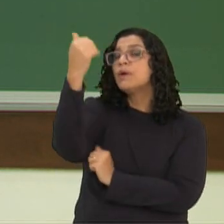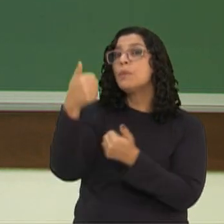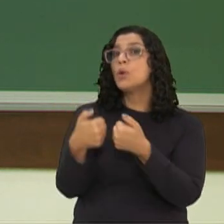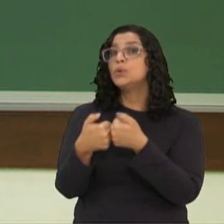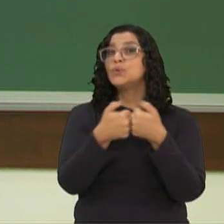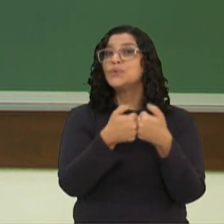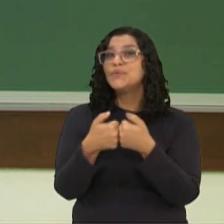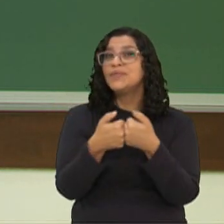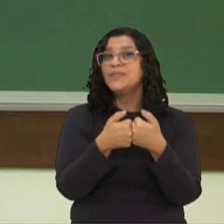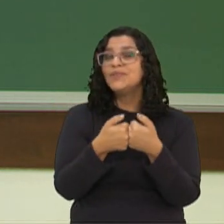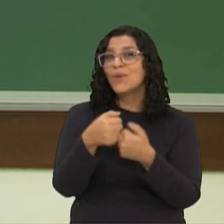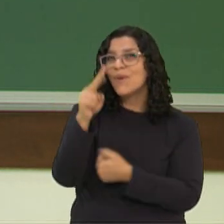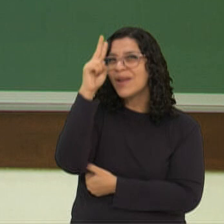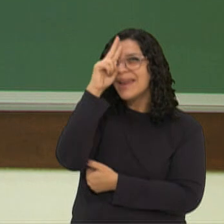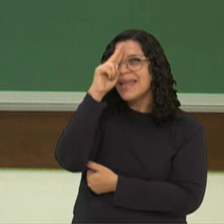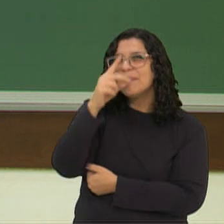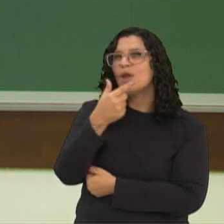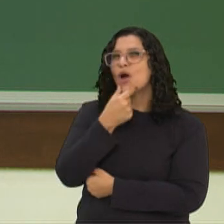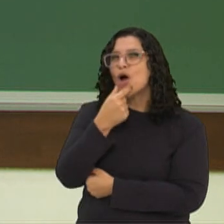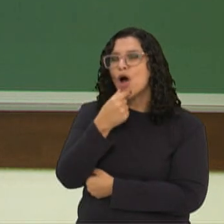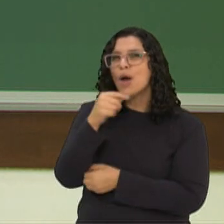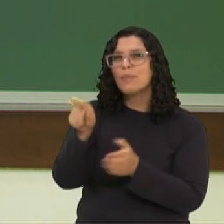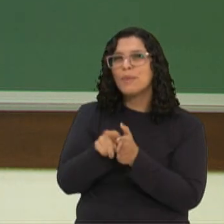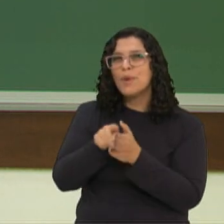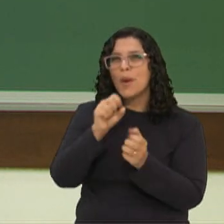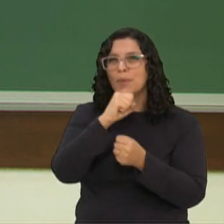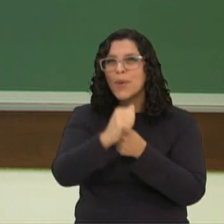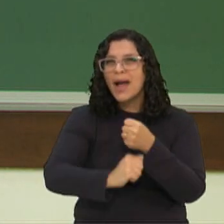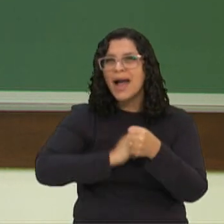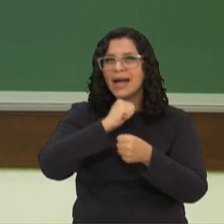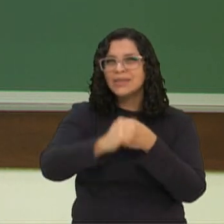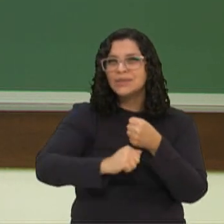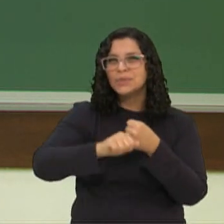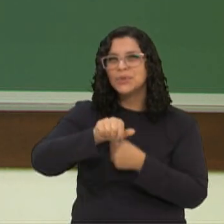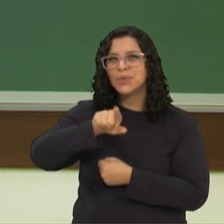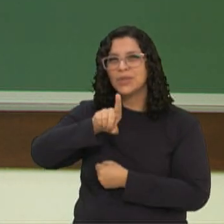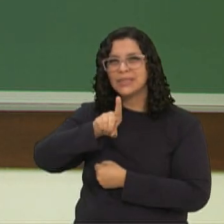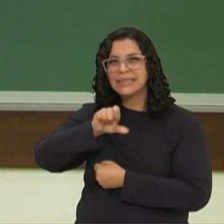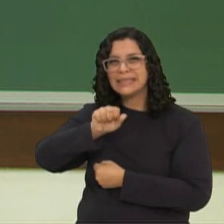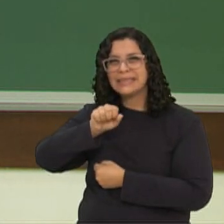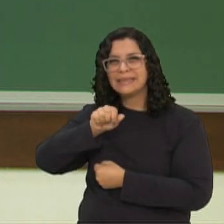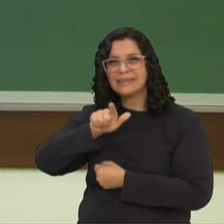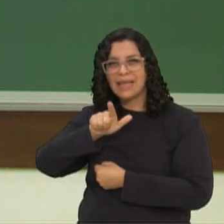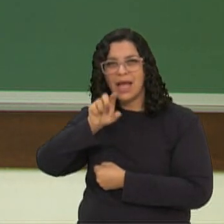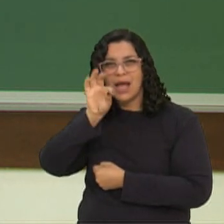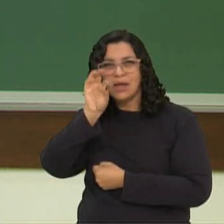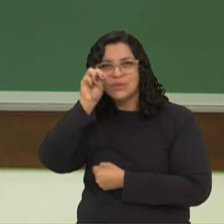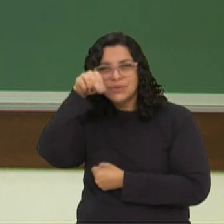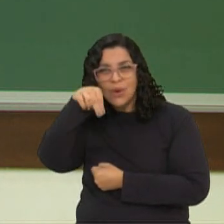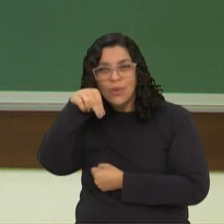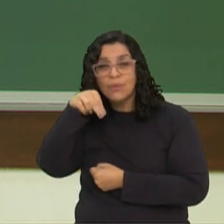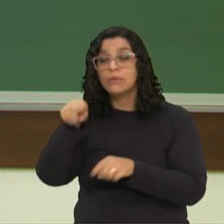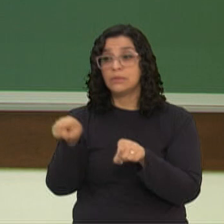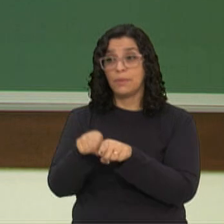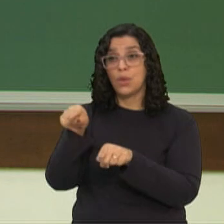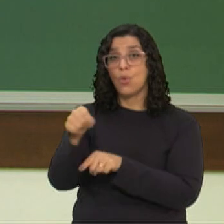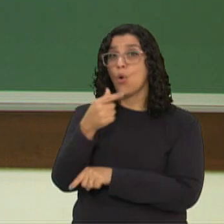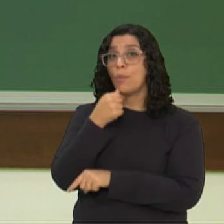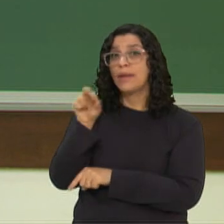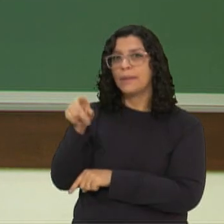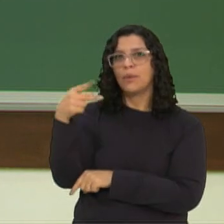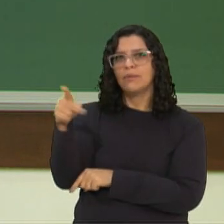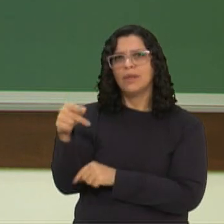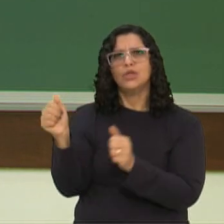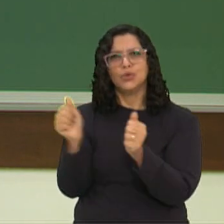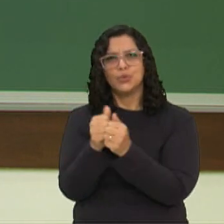John Dalton, da época lá dos modelos atômicos. Aí, o irmão dele também foi estudar